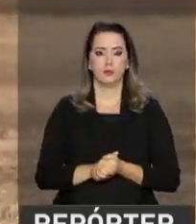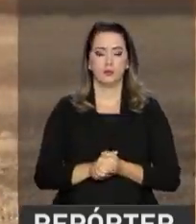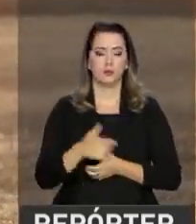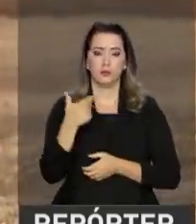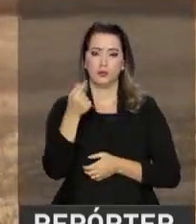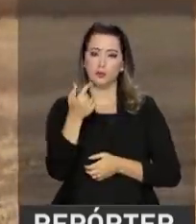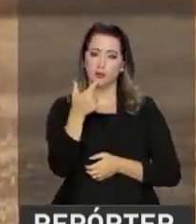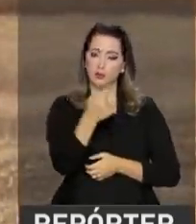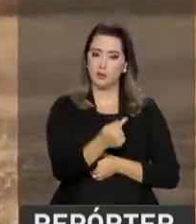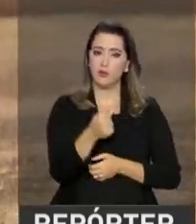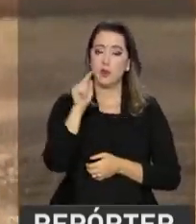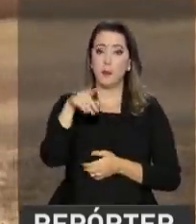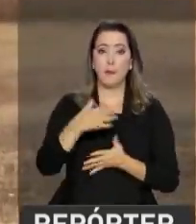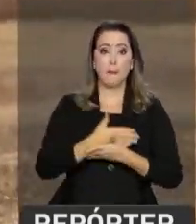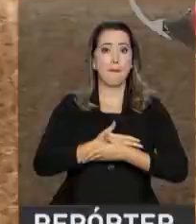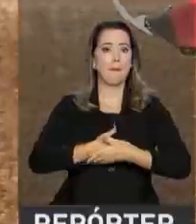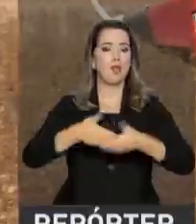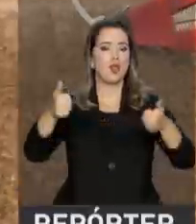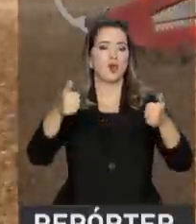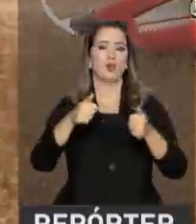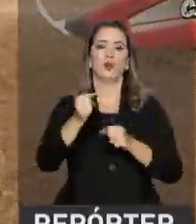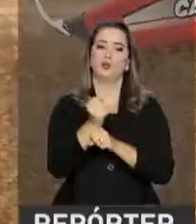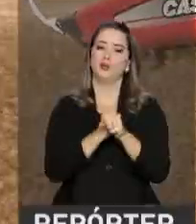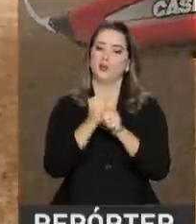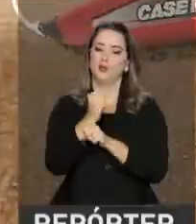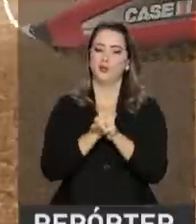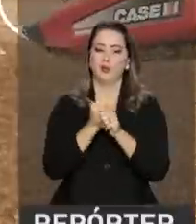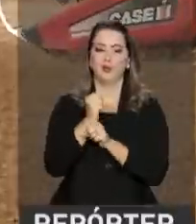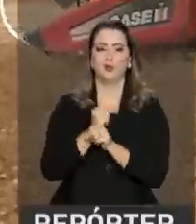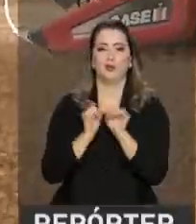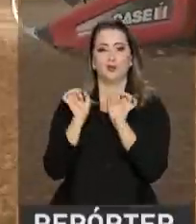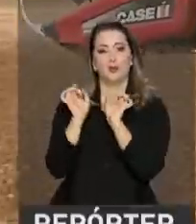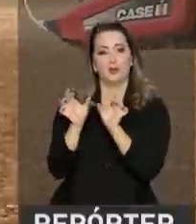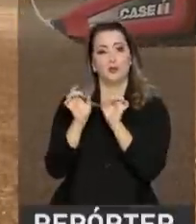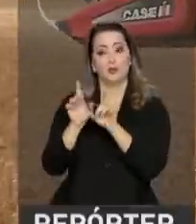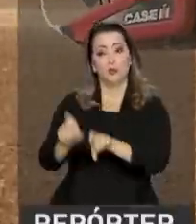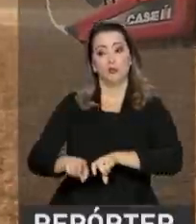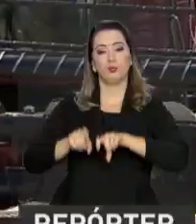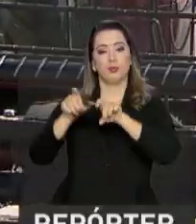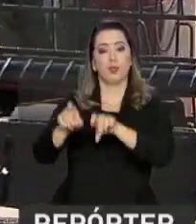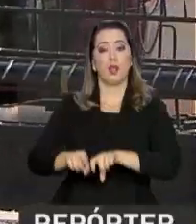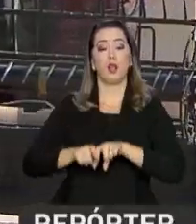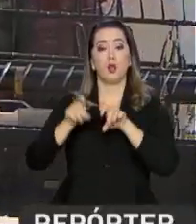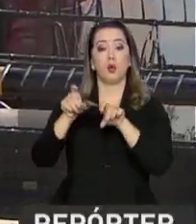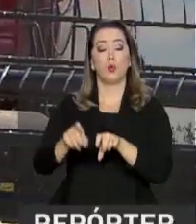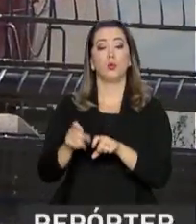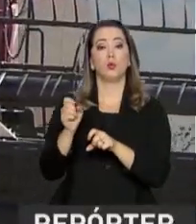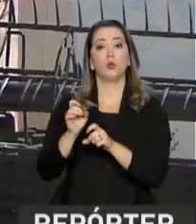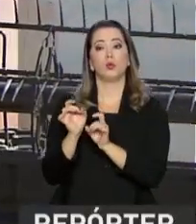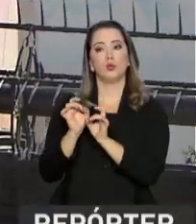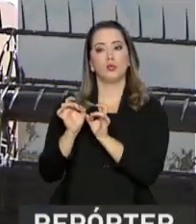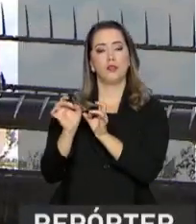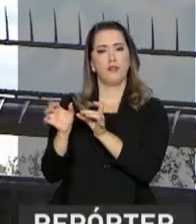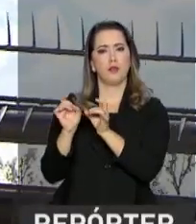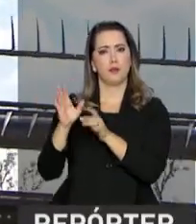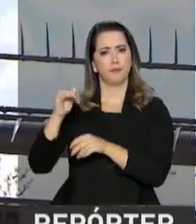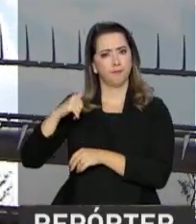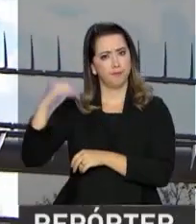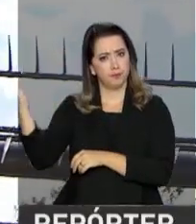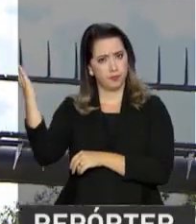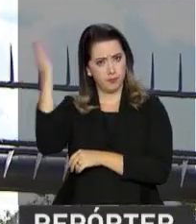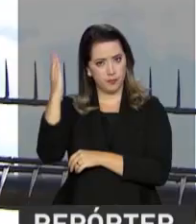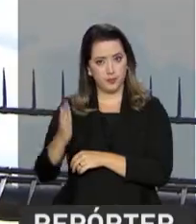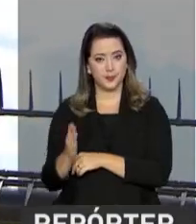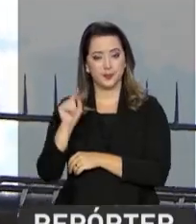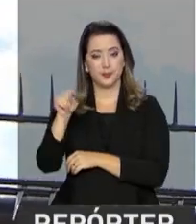2017 foi um dos melhores anos para as exportações do agronegócio brasileiro o setor foi o responsável por manter a